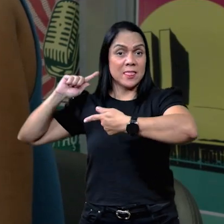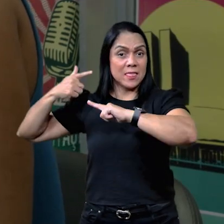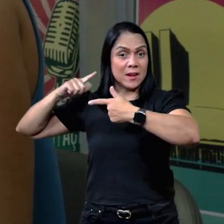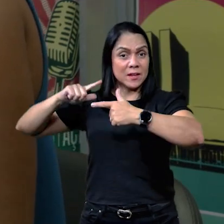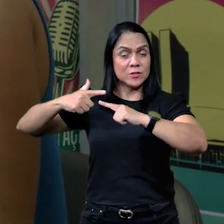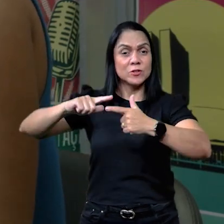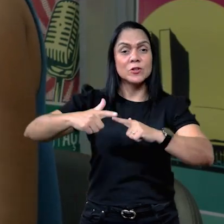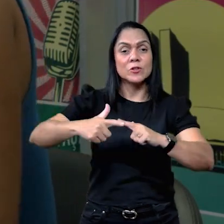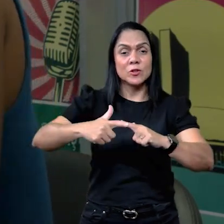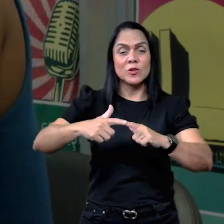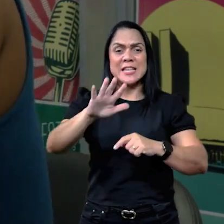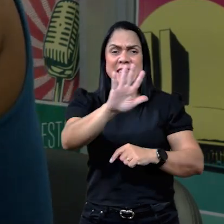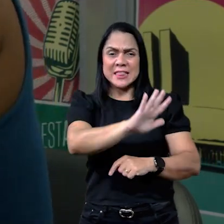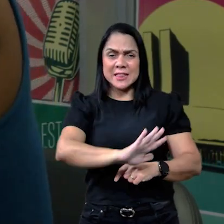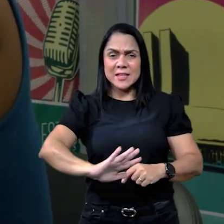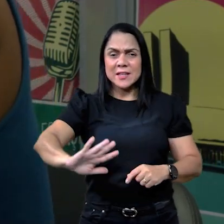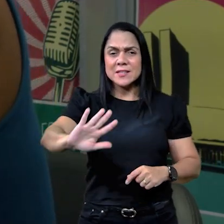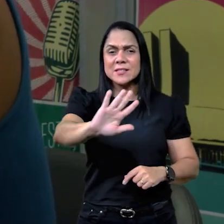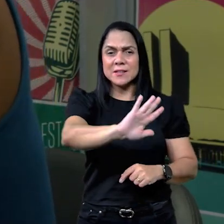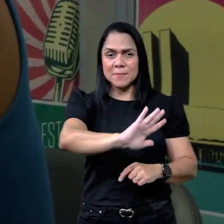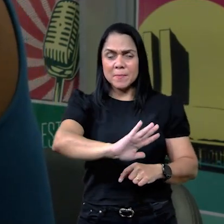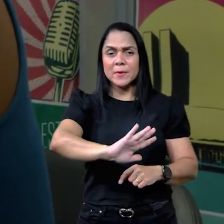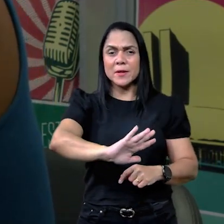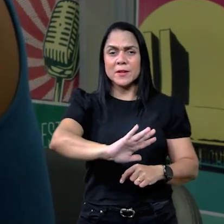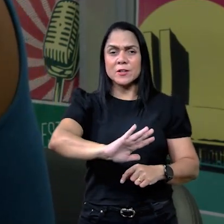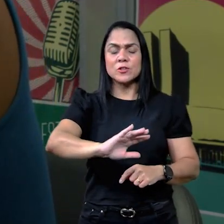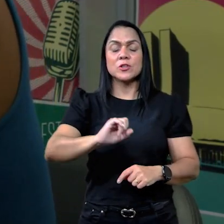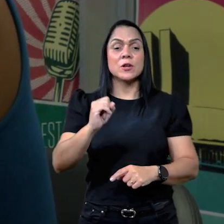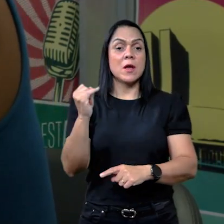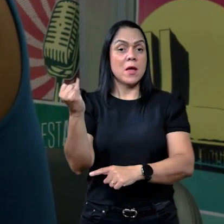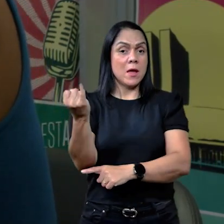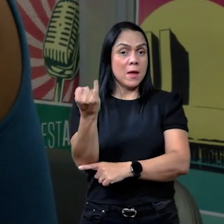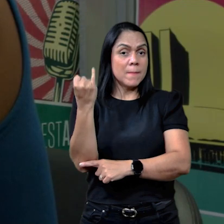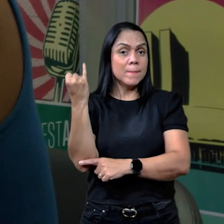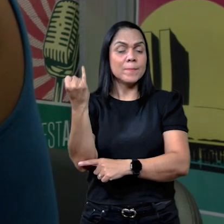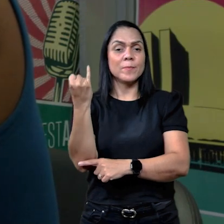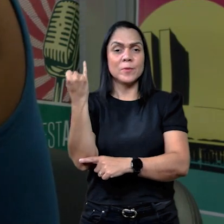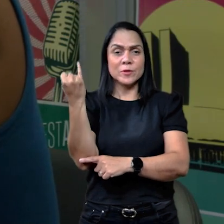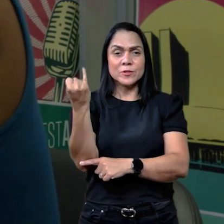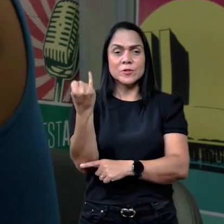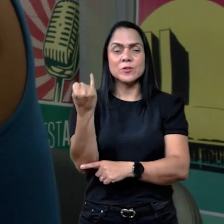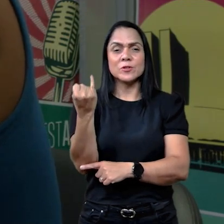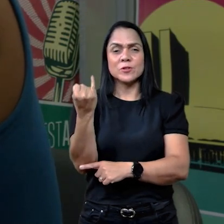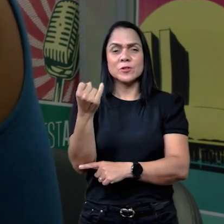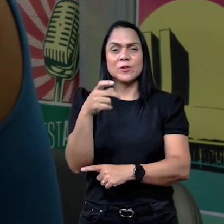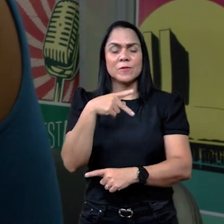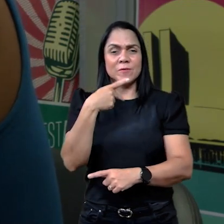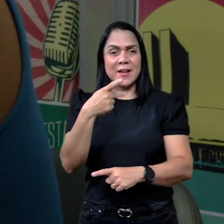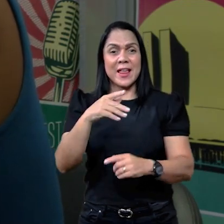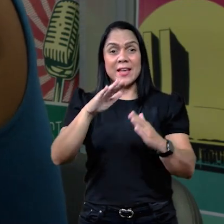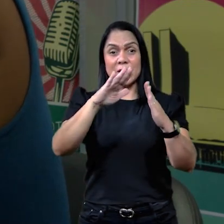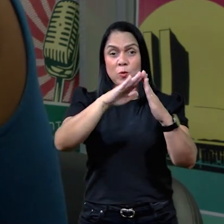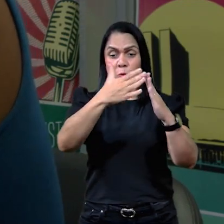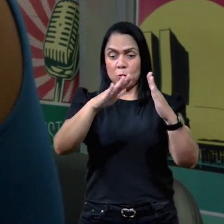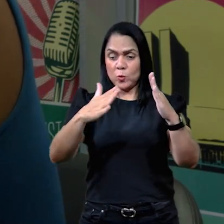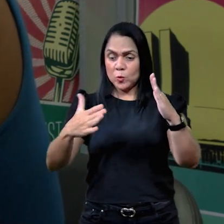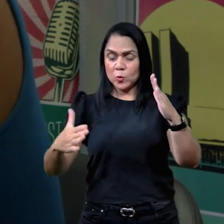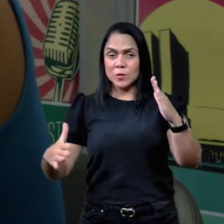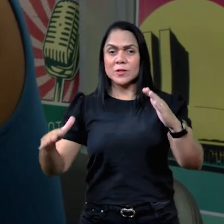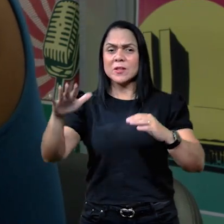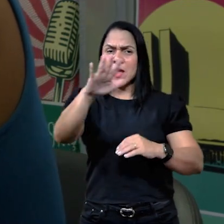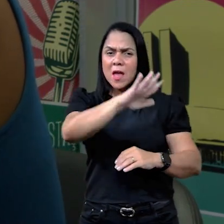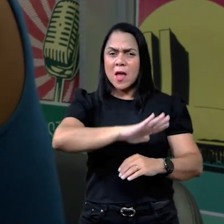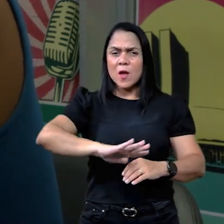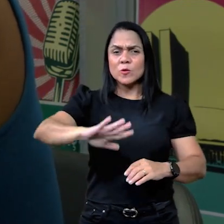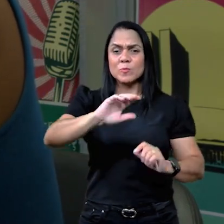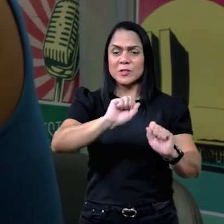é porque foi nesses ambientes, e eu acho que é importante assim colocar que os terreiros, né, são espaços de resistência e